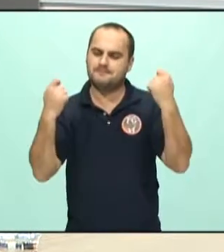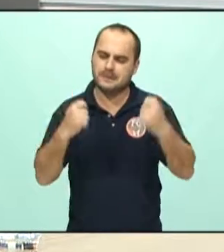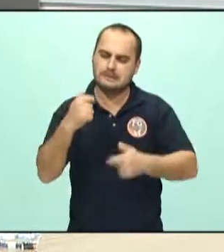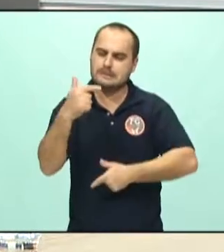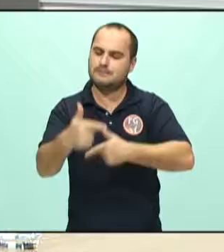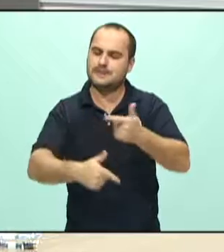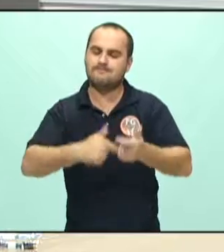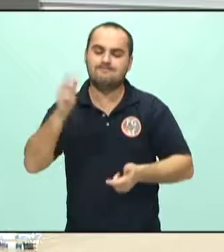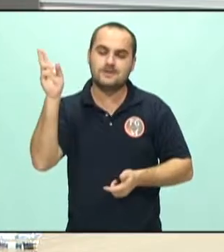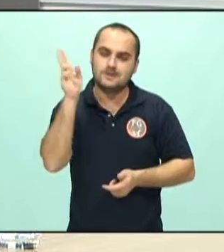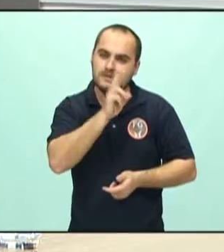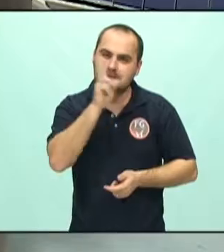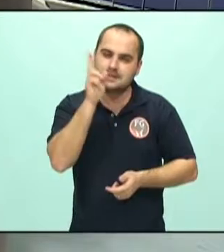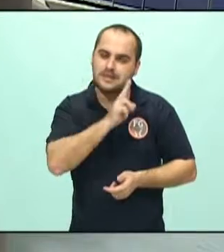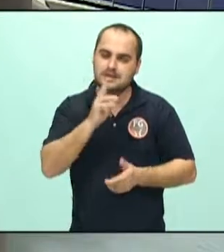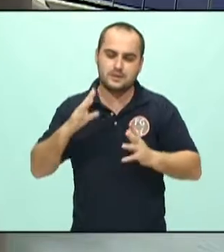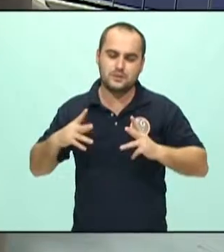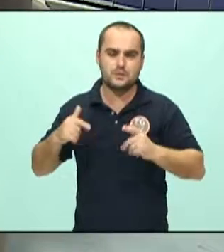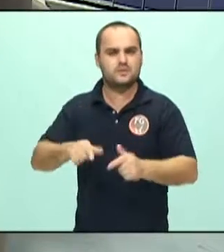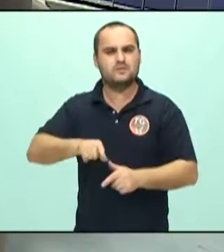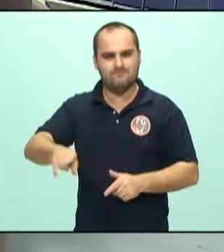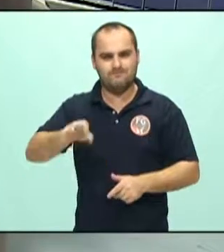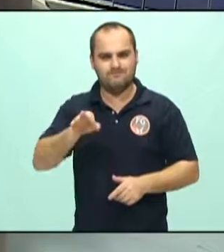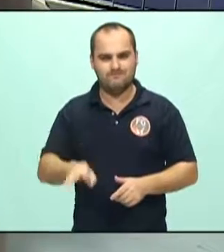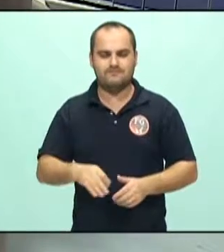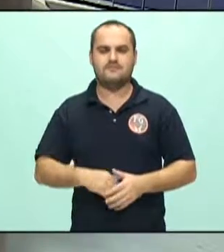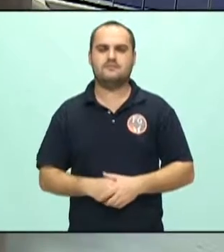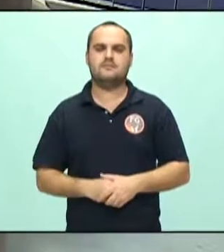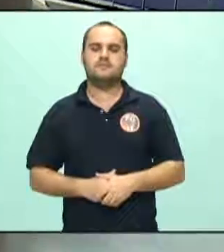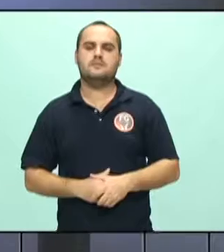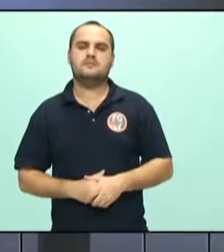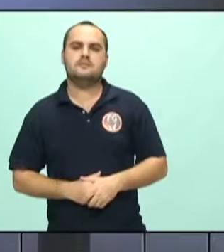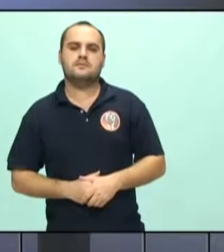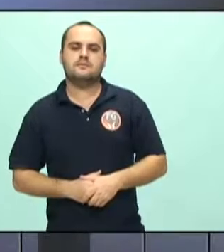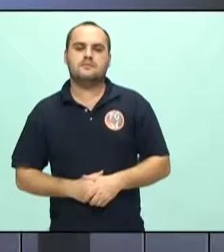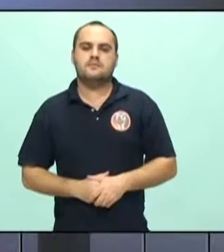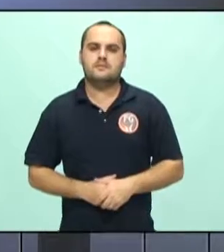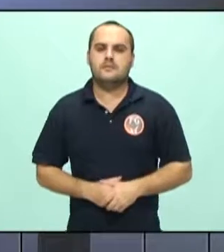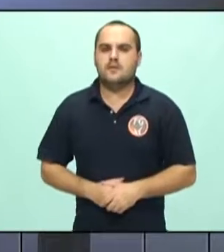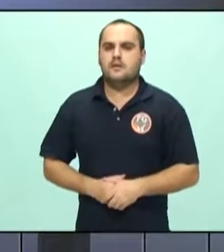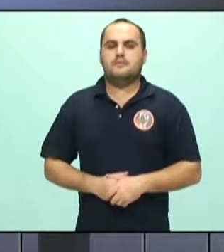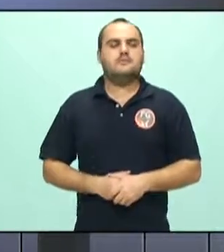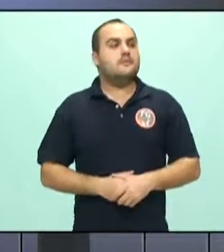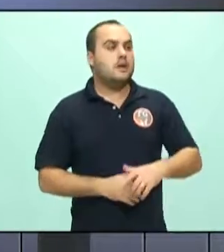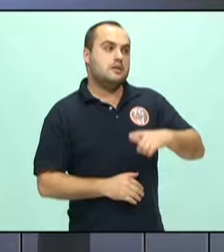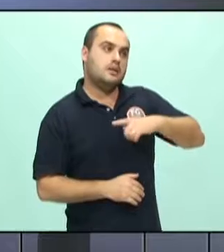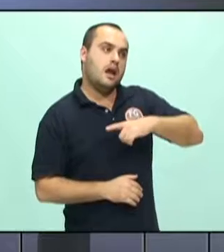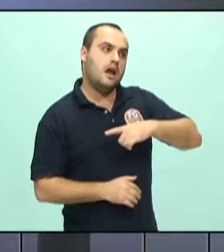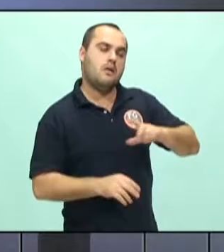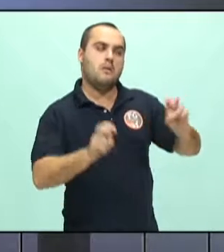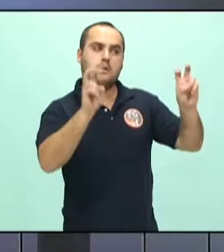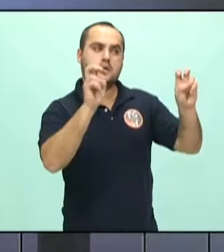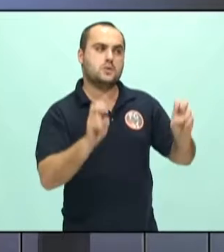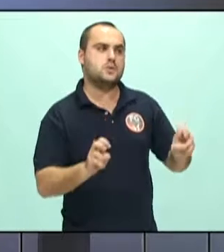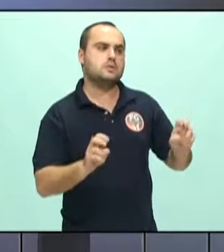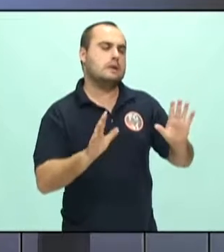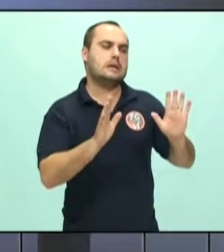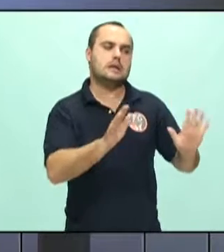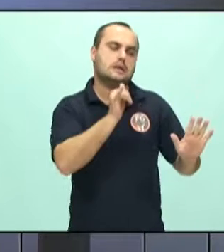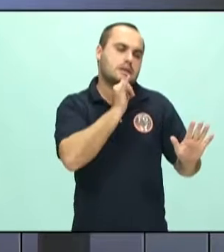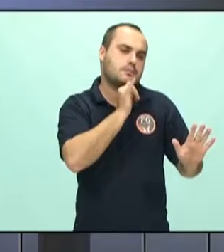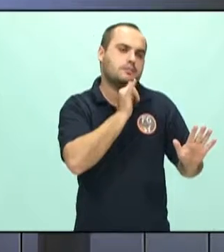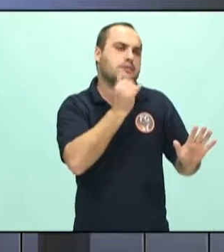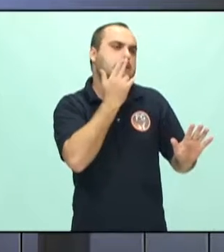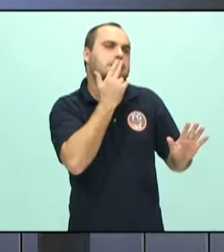forma emergencial para essas questões né algo chama mais atenção é algo matemática por exemplo o disco forma de descartar o lixo